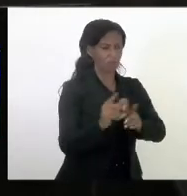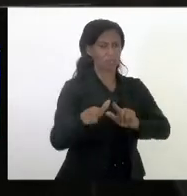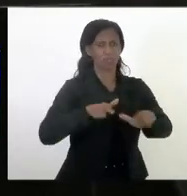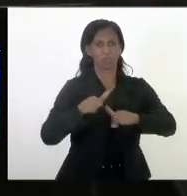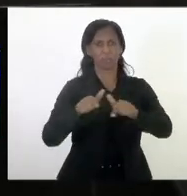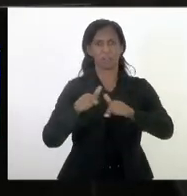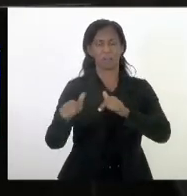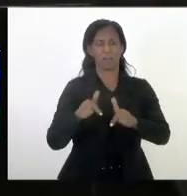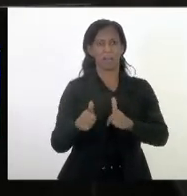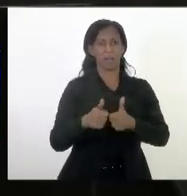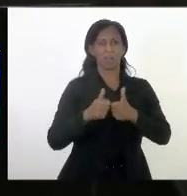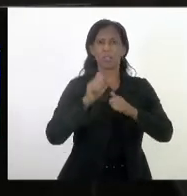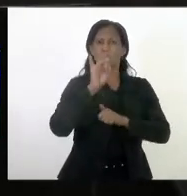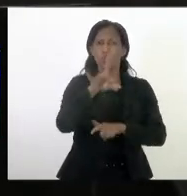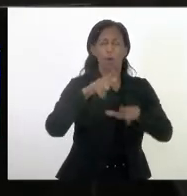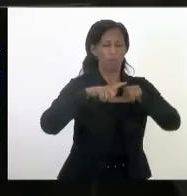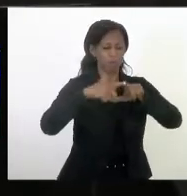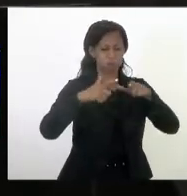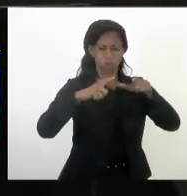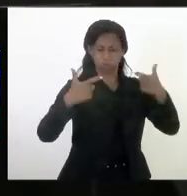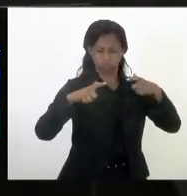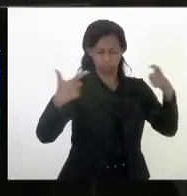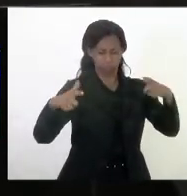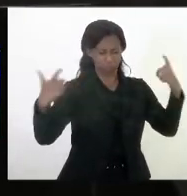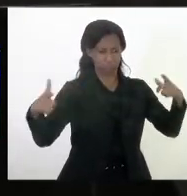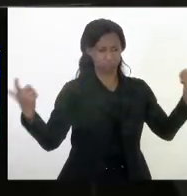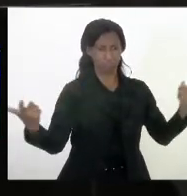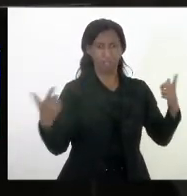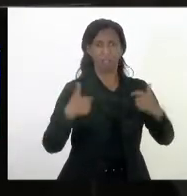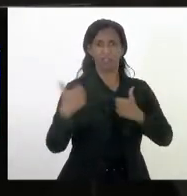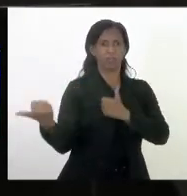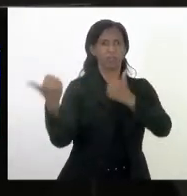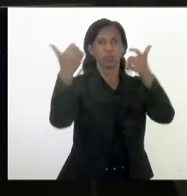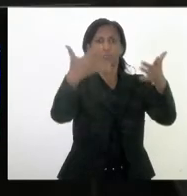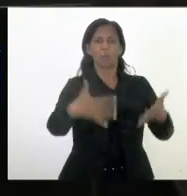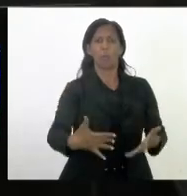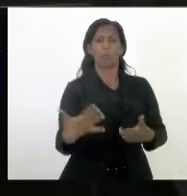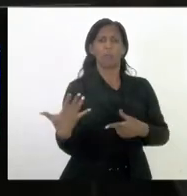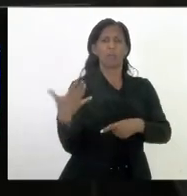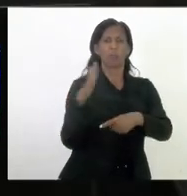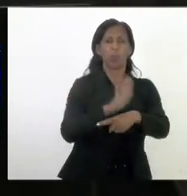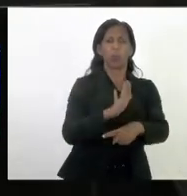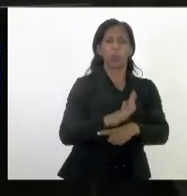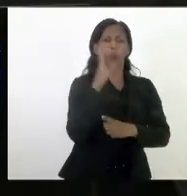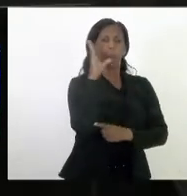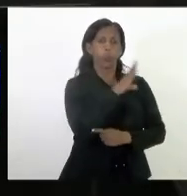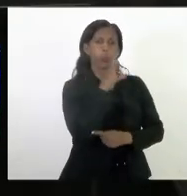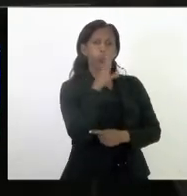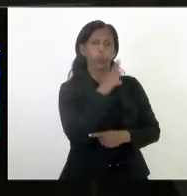aumenta exponencialmente, e a gente não vai definir uma assistência emergencial